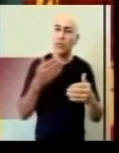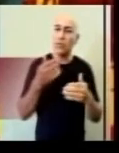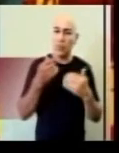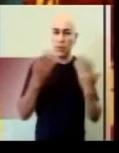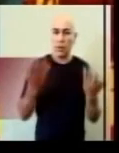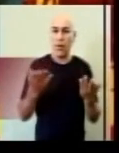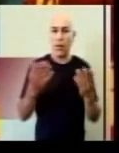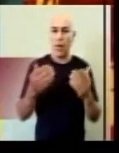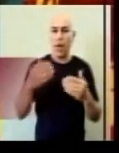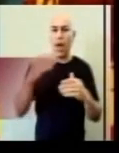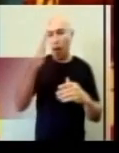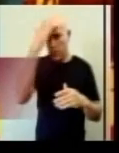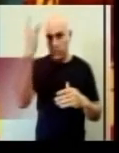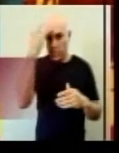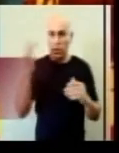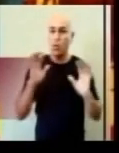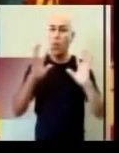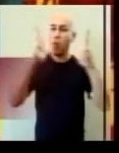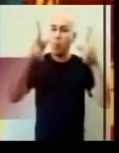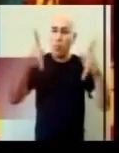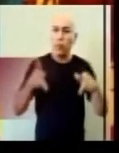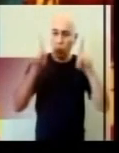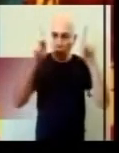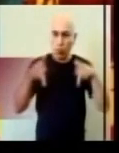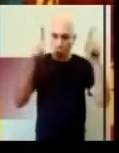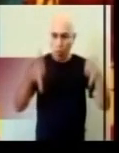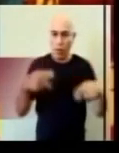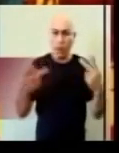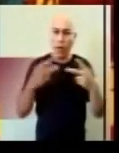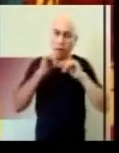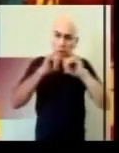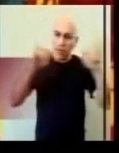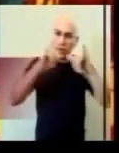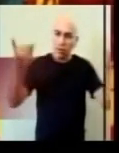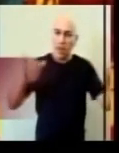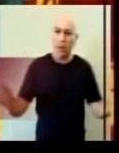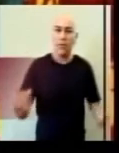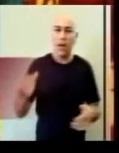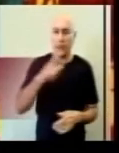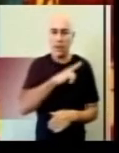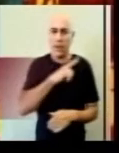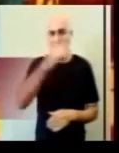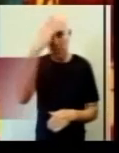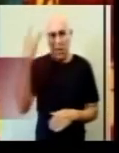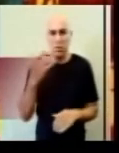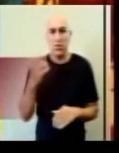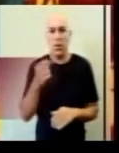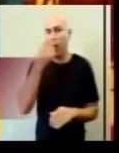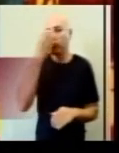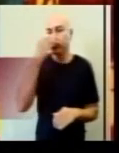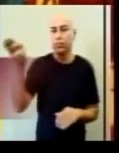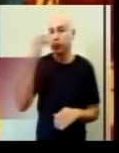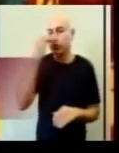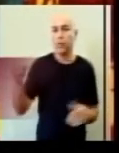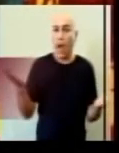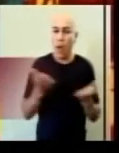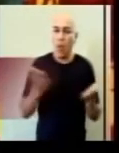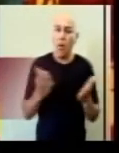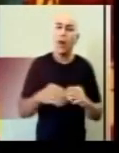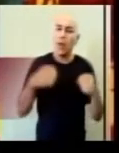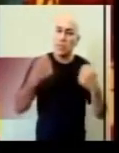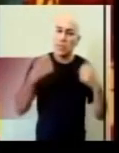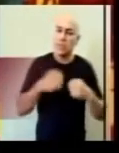início para a população, né? E infelizmente muitas pessoas não têm adotado, mas agora ela vai ser obrigatória.